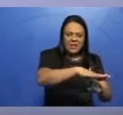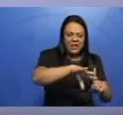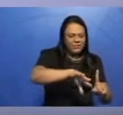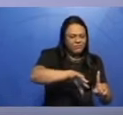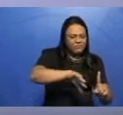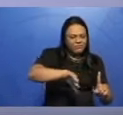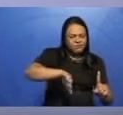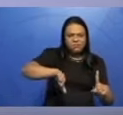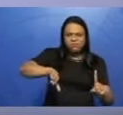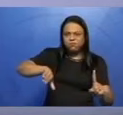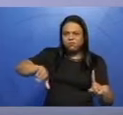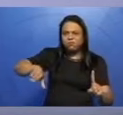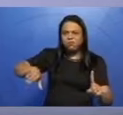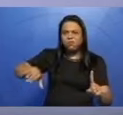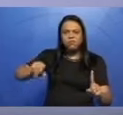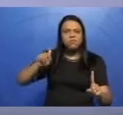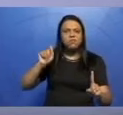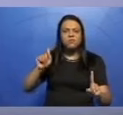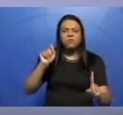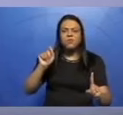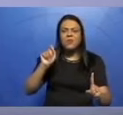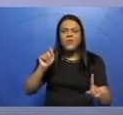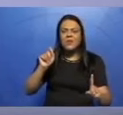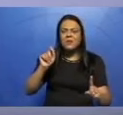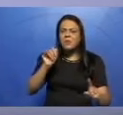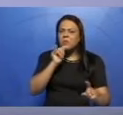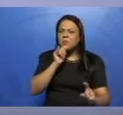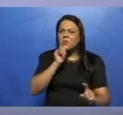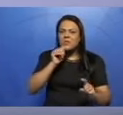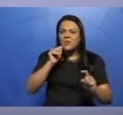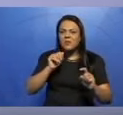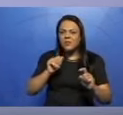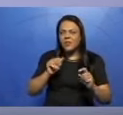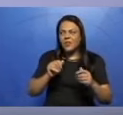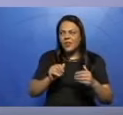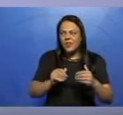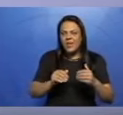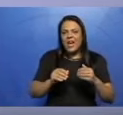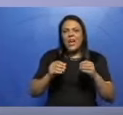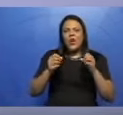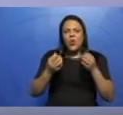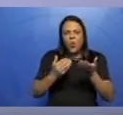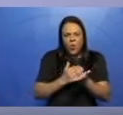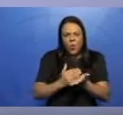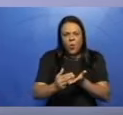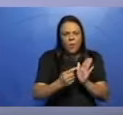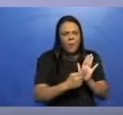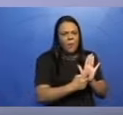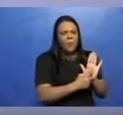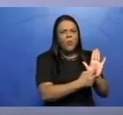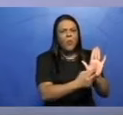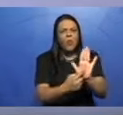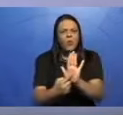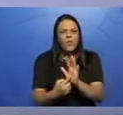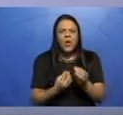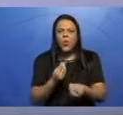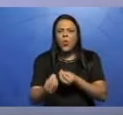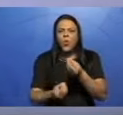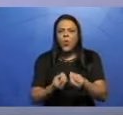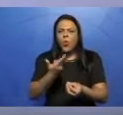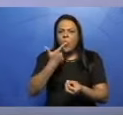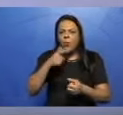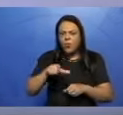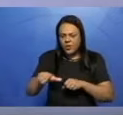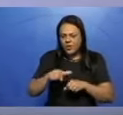da sociedade. Aí começa, na Grécia Antiga, por exemplo, aí começa a citar como eram. Então aqui ele mostra